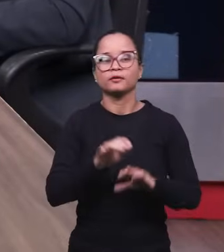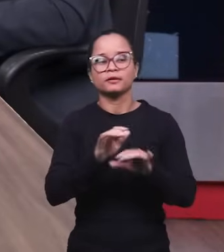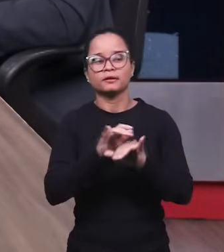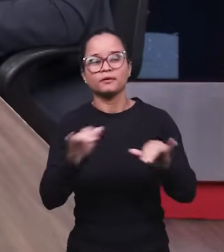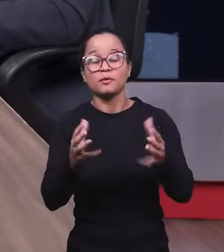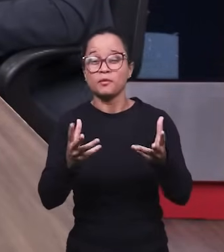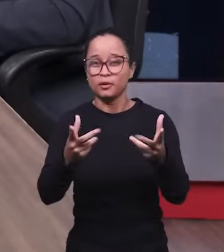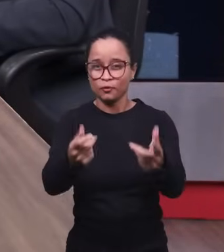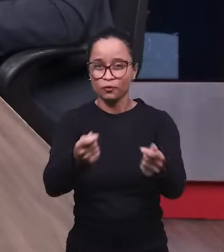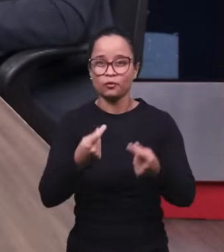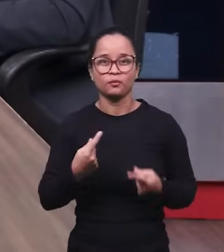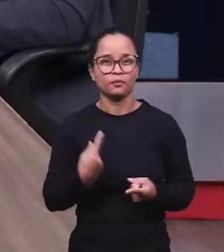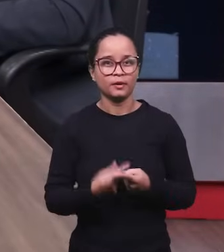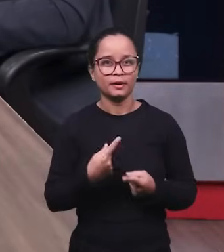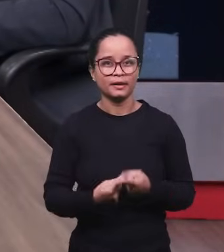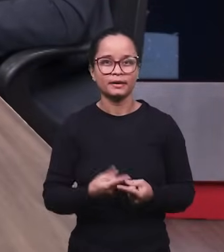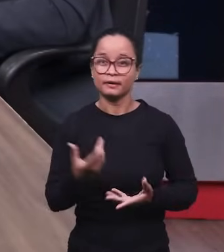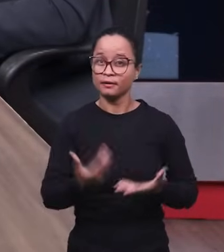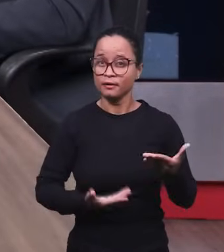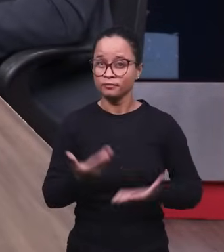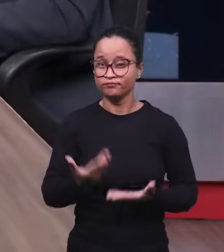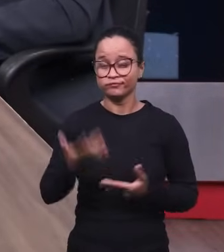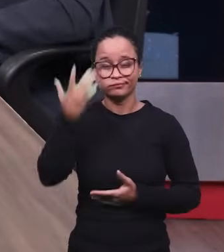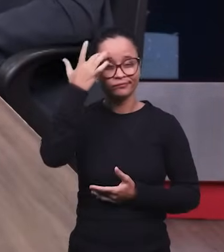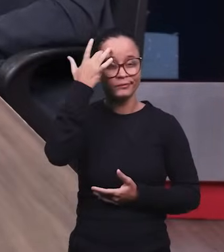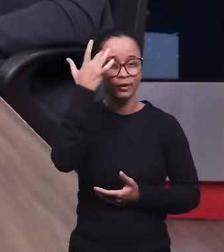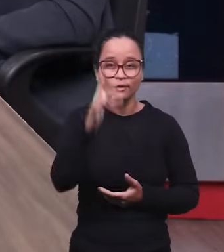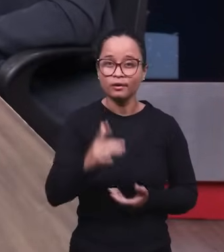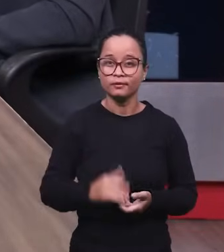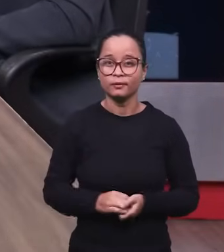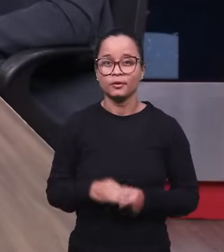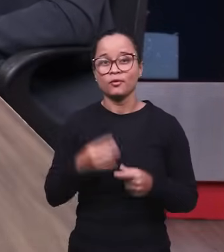grandioso nesse aspecto de que irmãos, às vezes, que